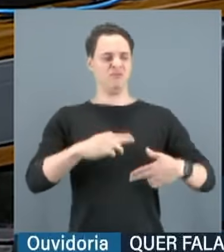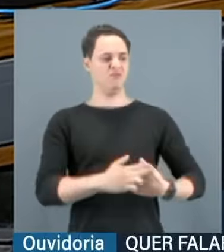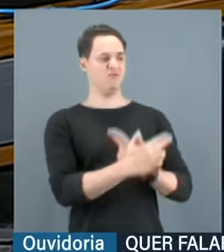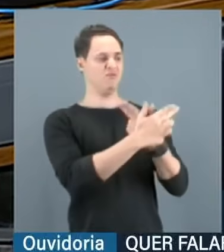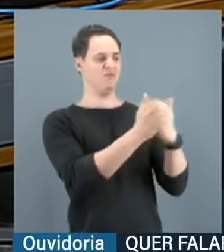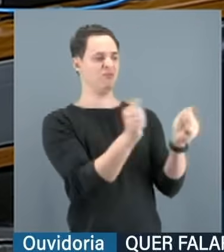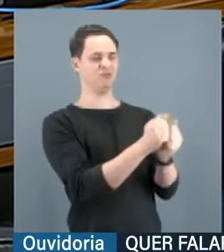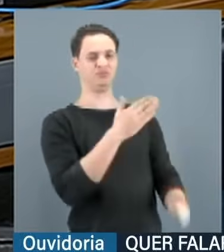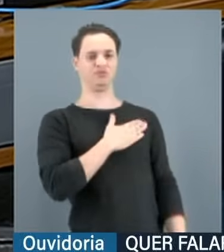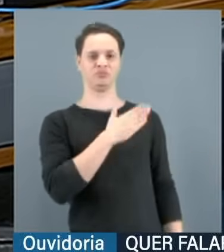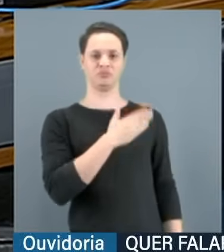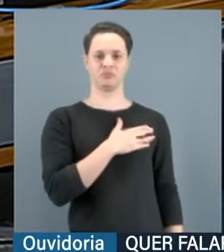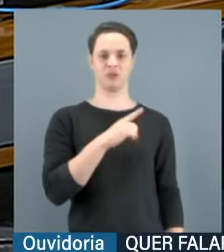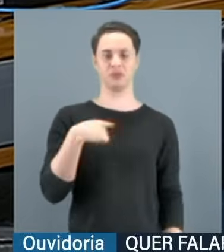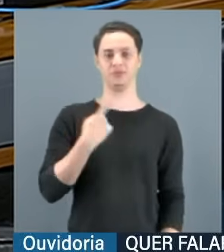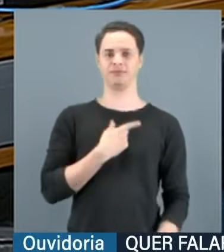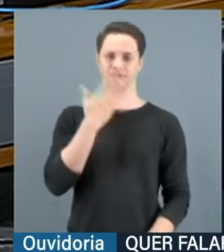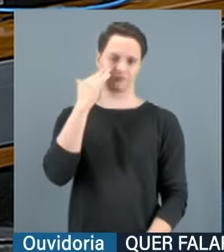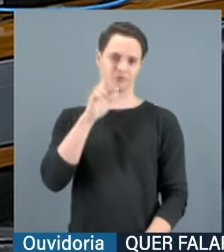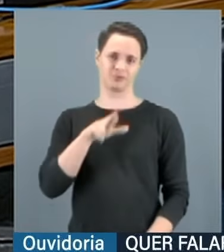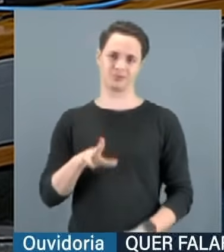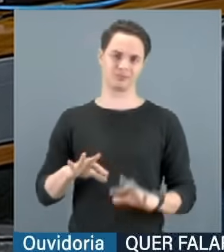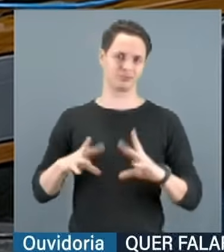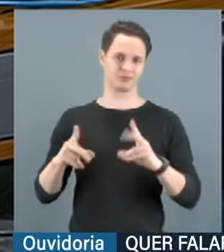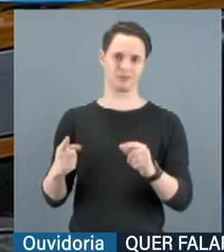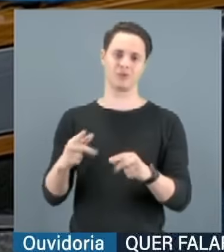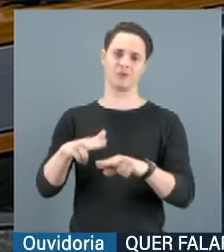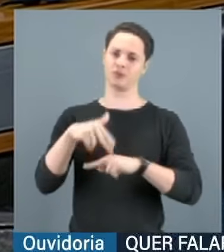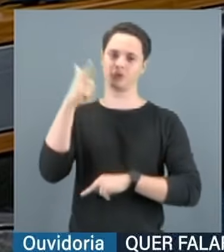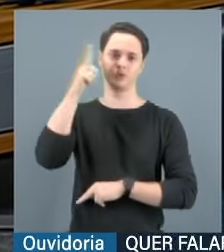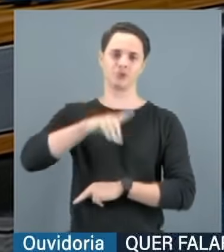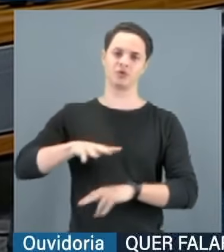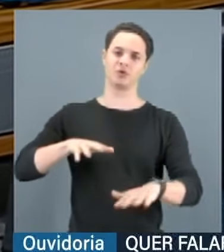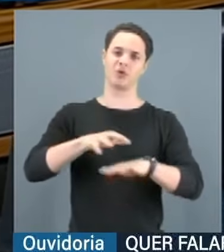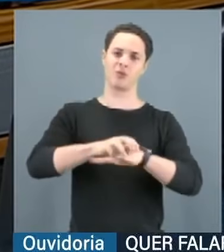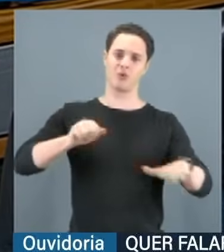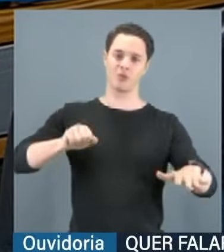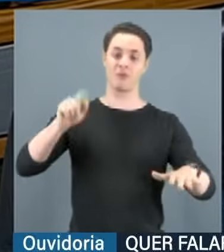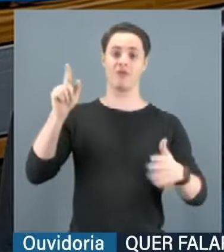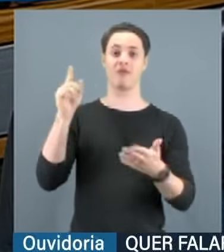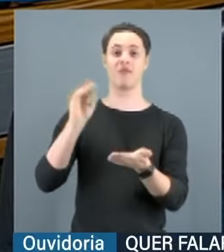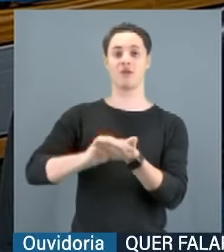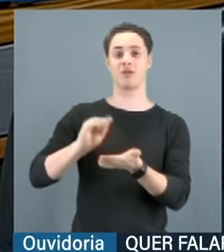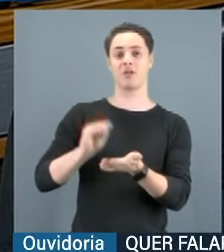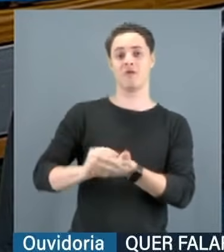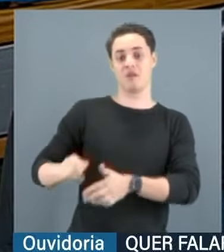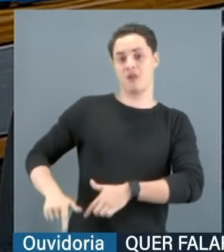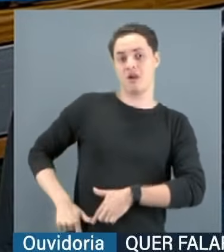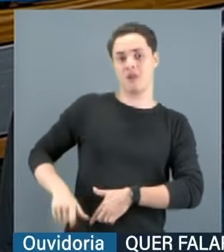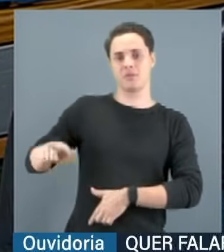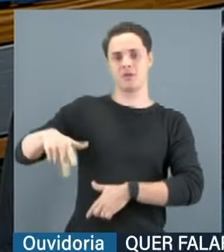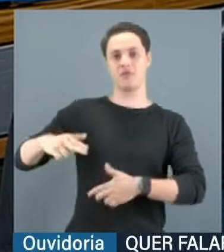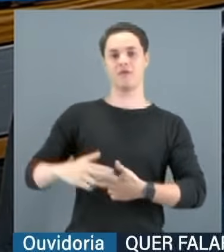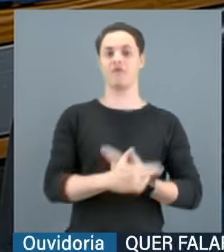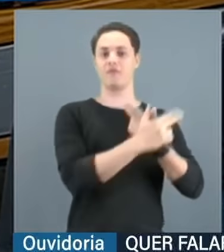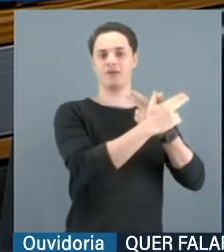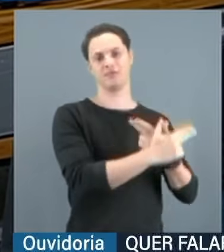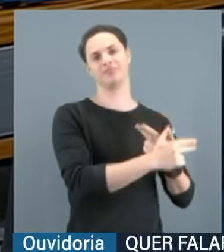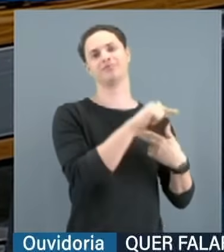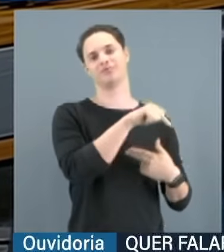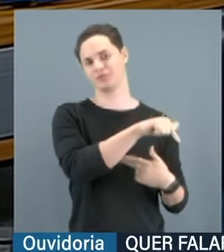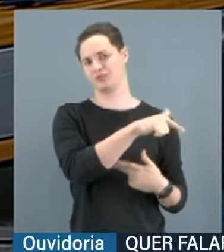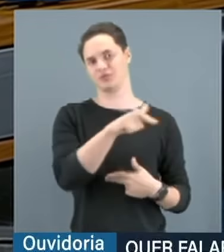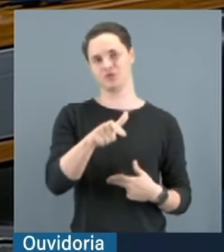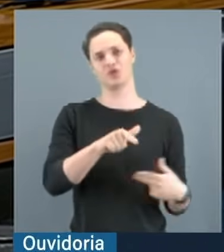Agora a gente está sabendo que não era todas, por isso ele não conseguiu dar o golpe. Faltavam as armas eram as Forças Armadas, e elas